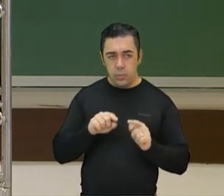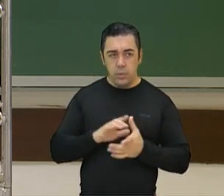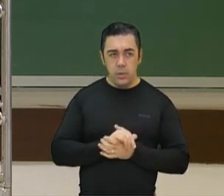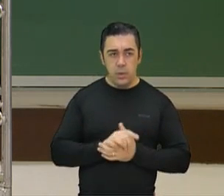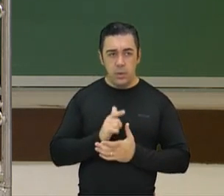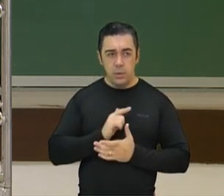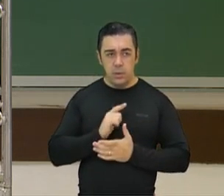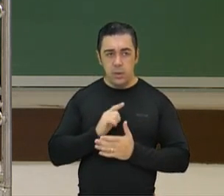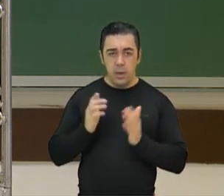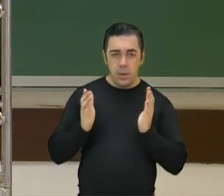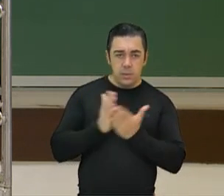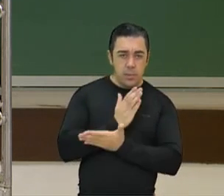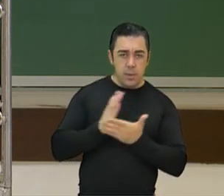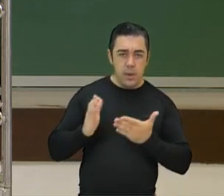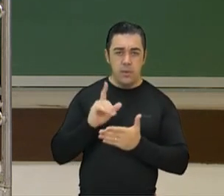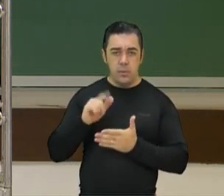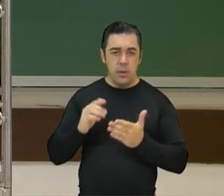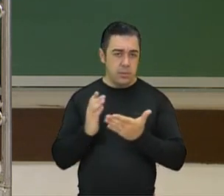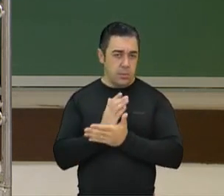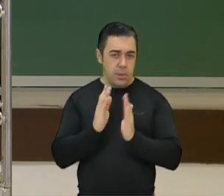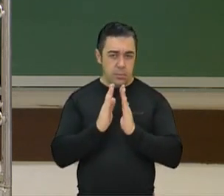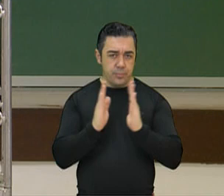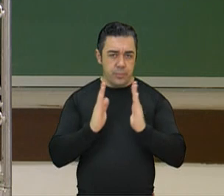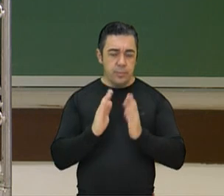mais separado aqui do gerador.